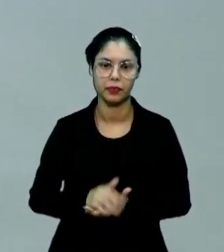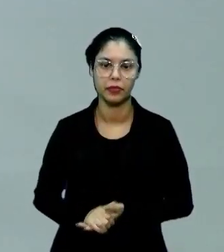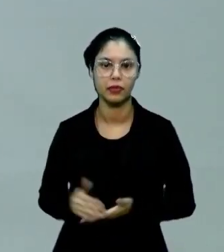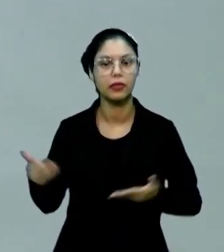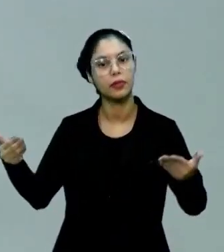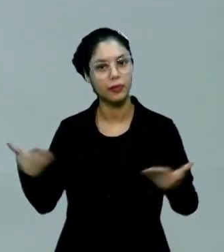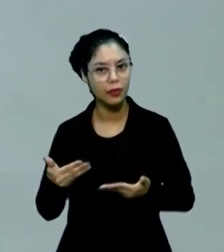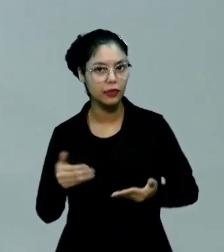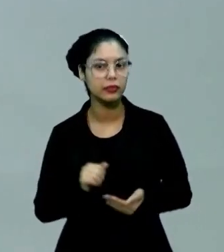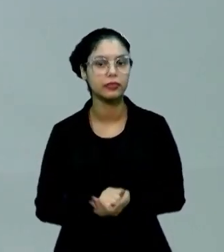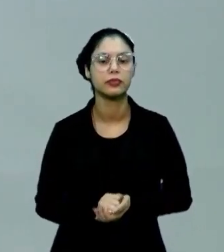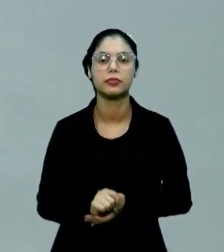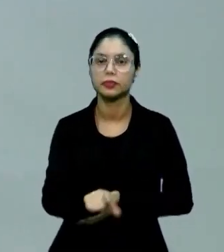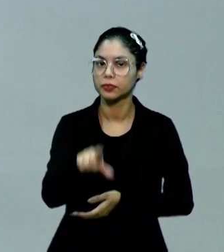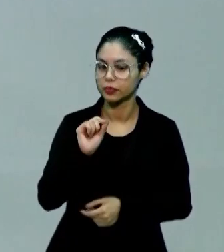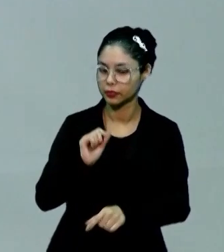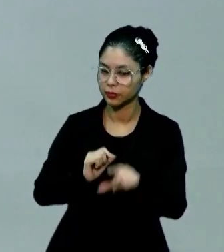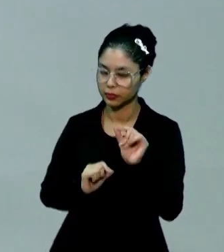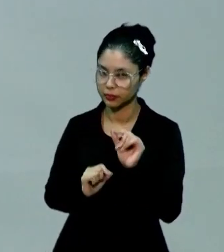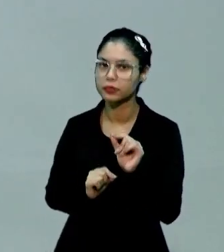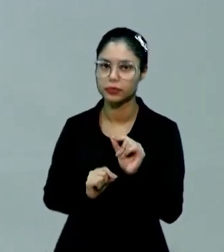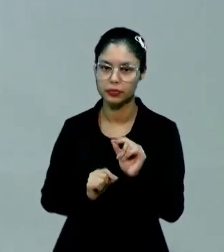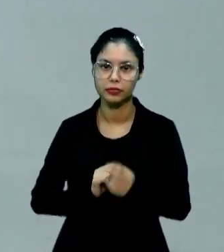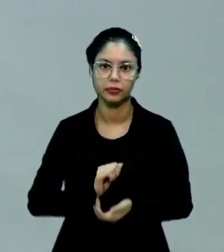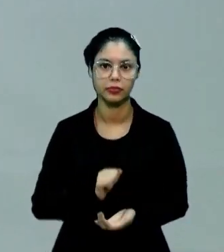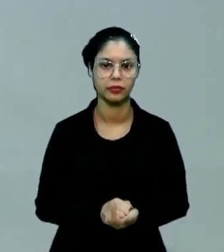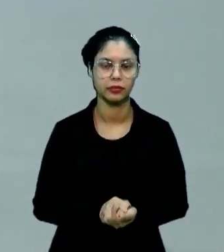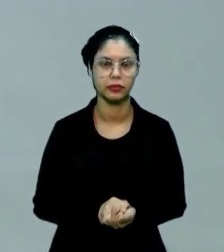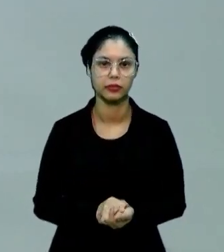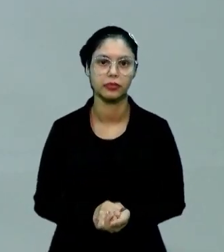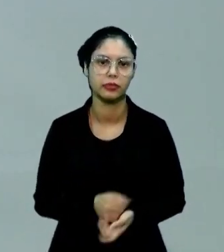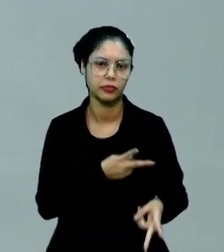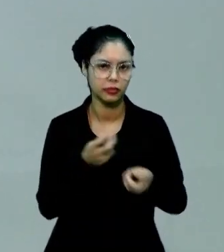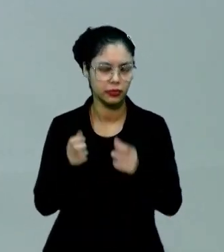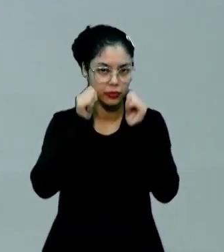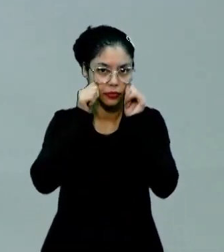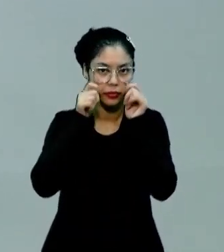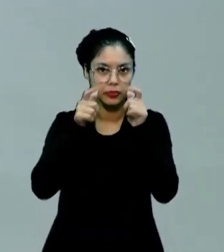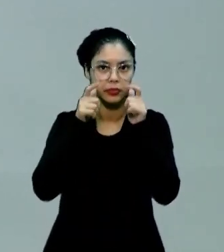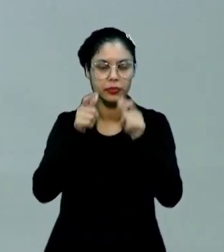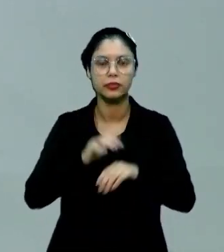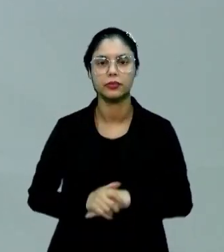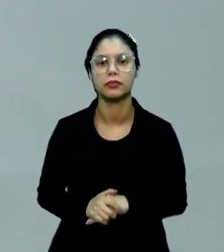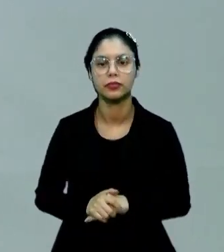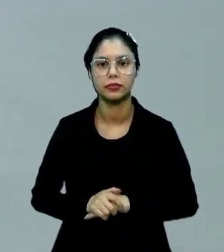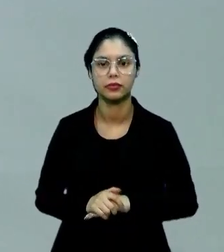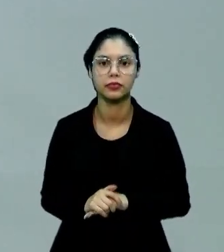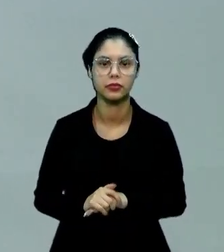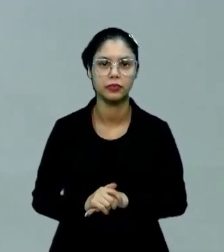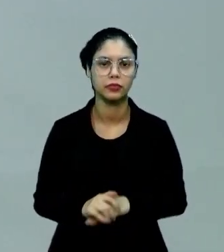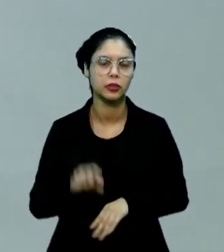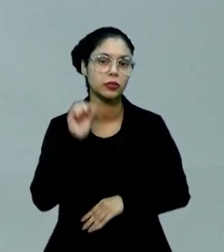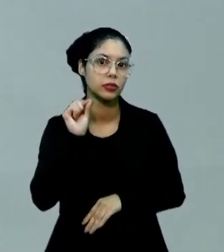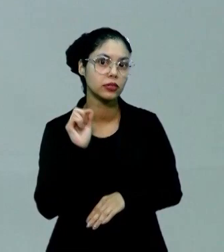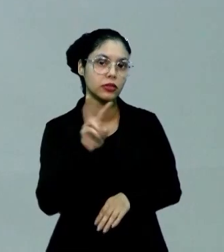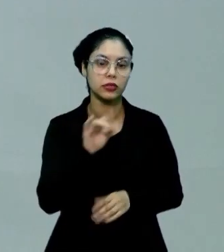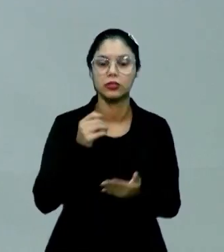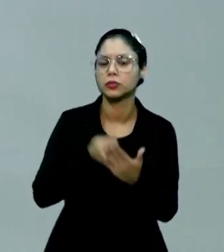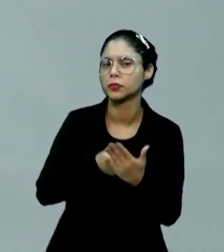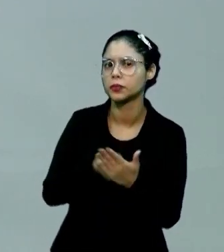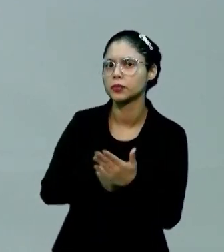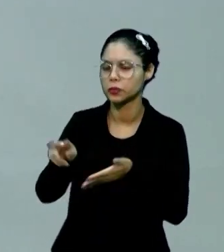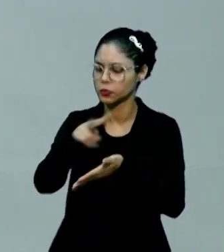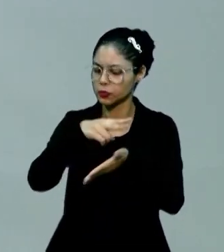Agora, nós vamos para as alternativas e prestando bastante atenção no enunciado, o que é que ele vai exigir